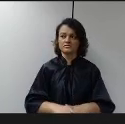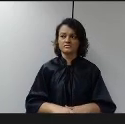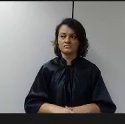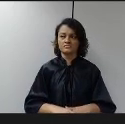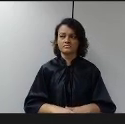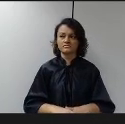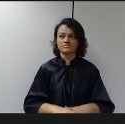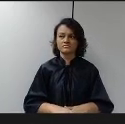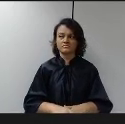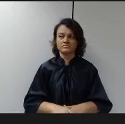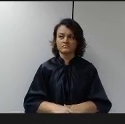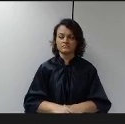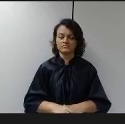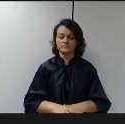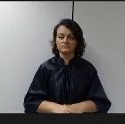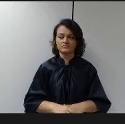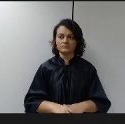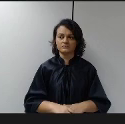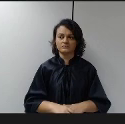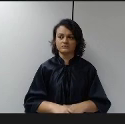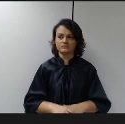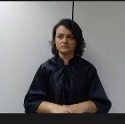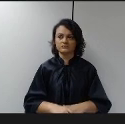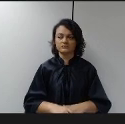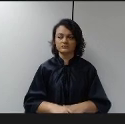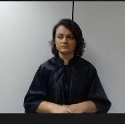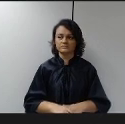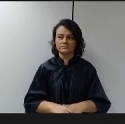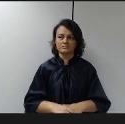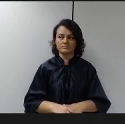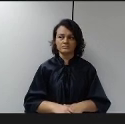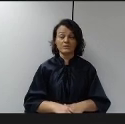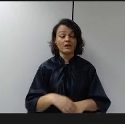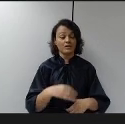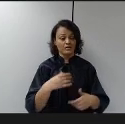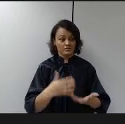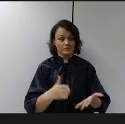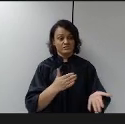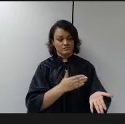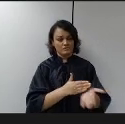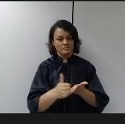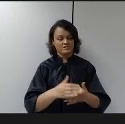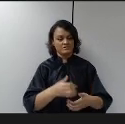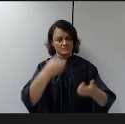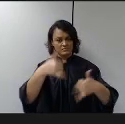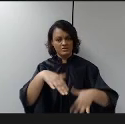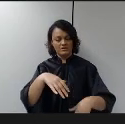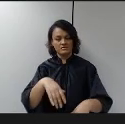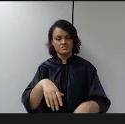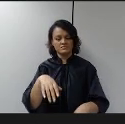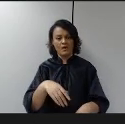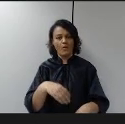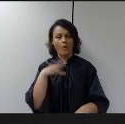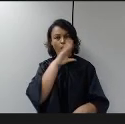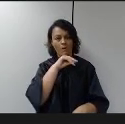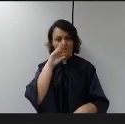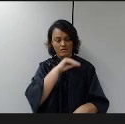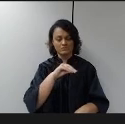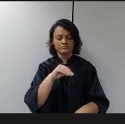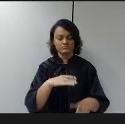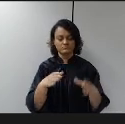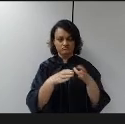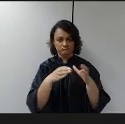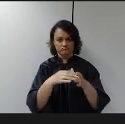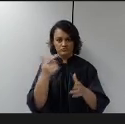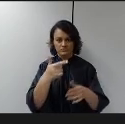Bem, então, nós vamos passar a sustentação oral. É sustentação oral dupla. Então, perfeito.